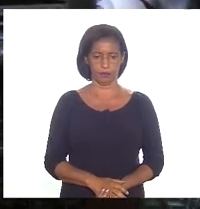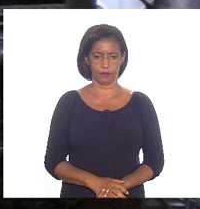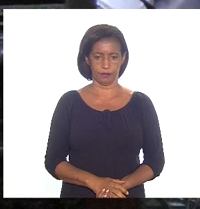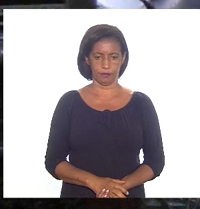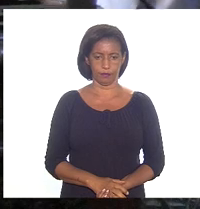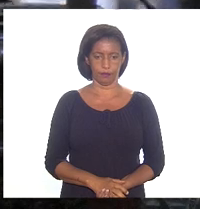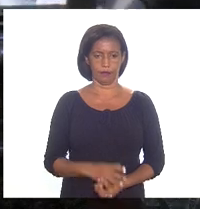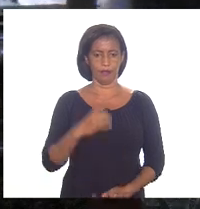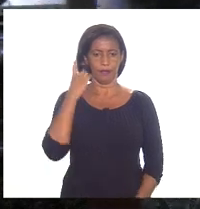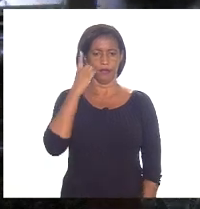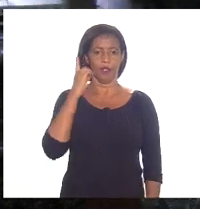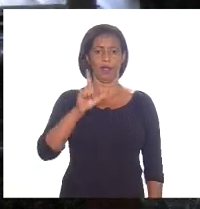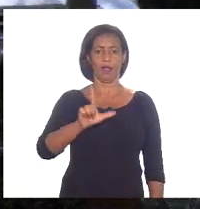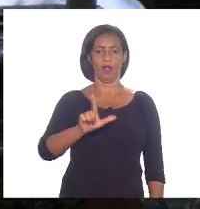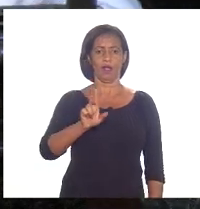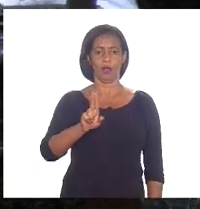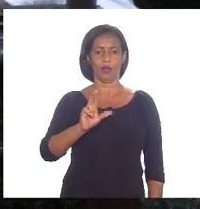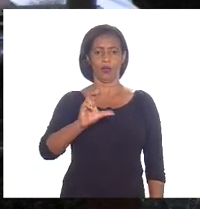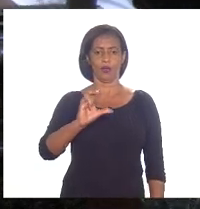Deputada Lucinha.